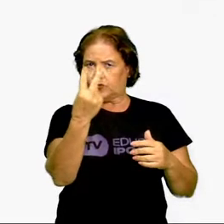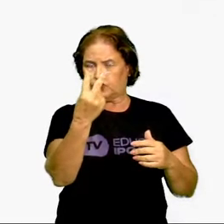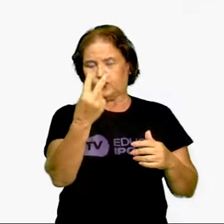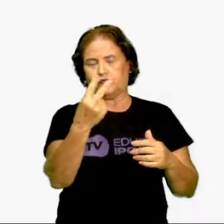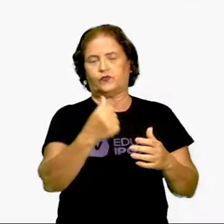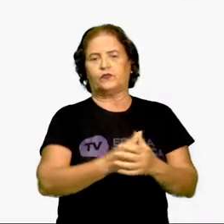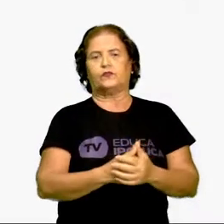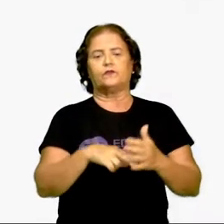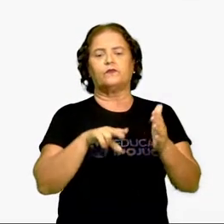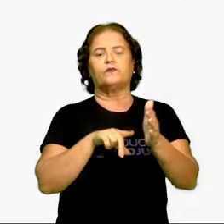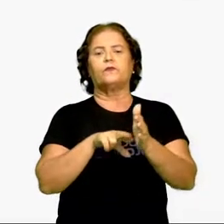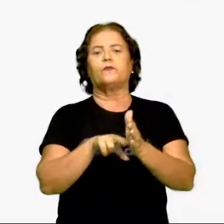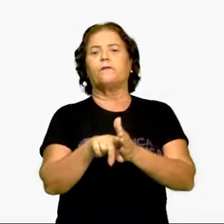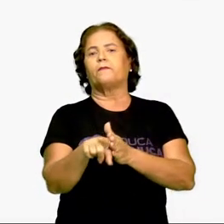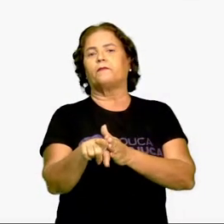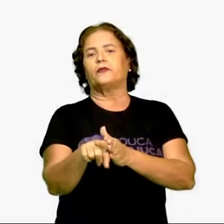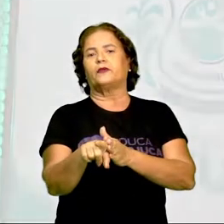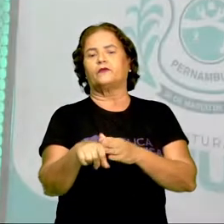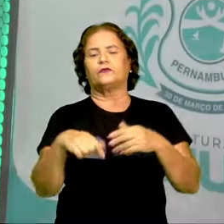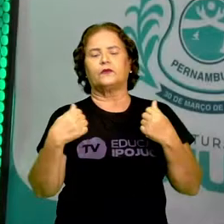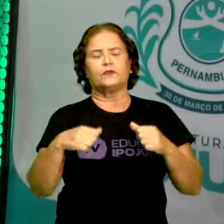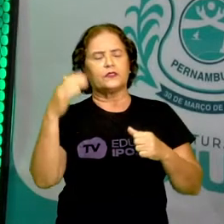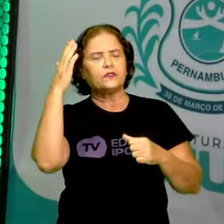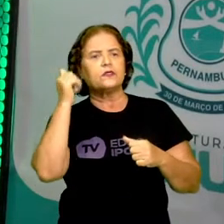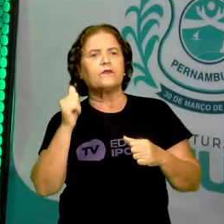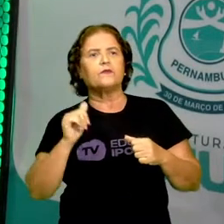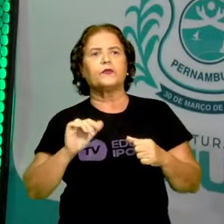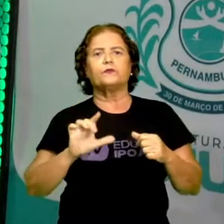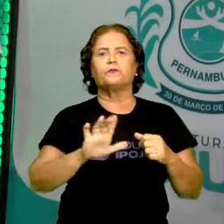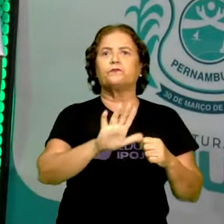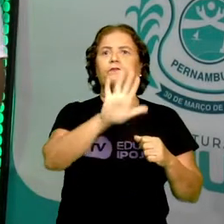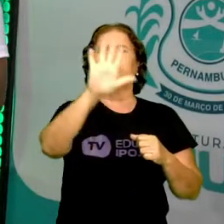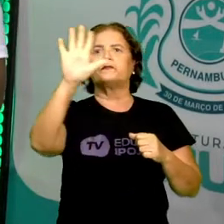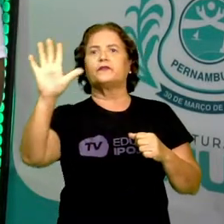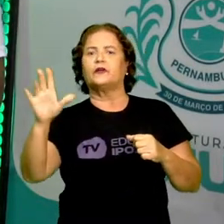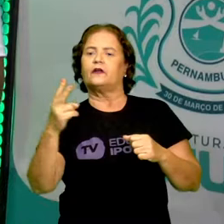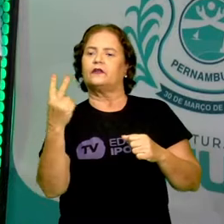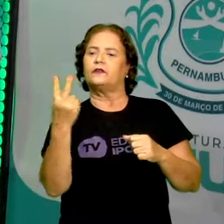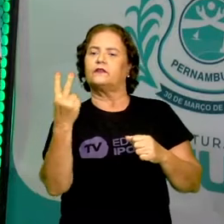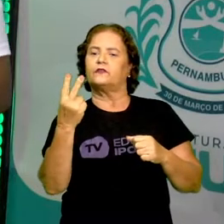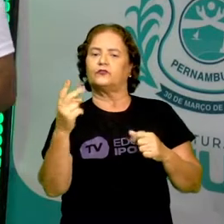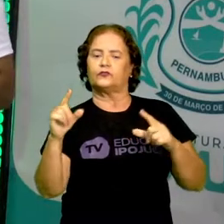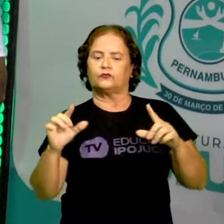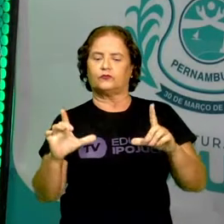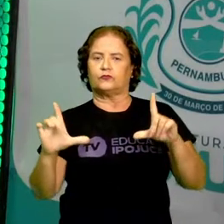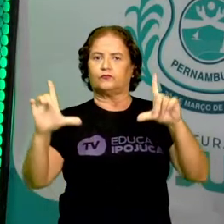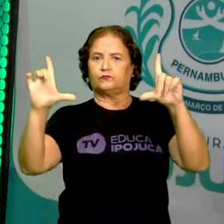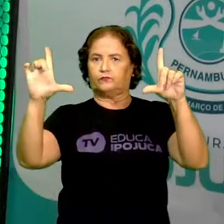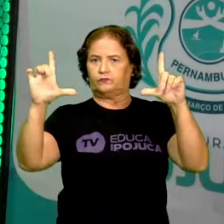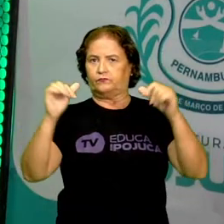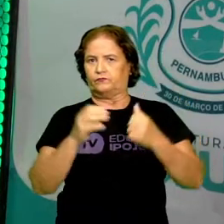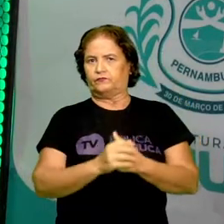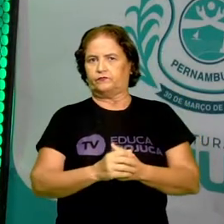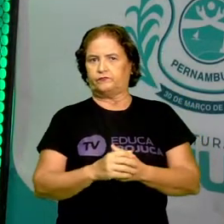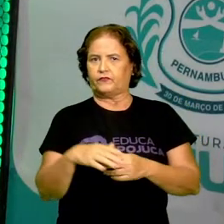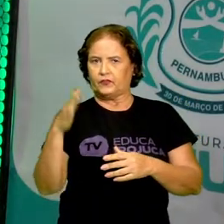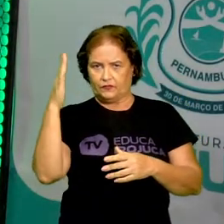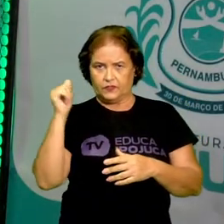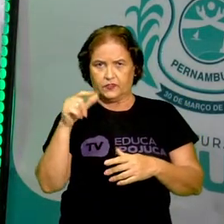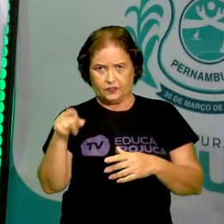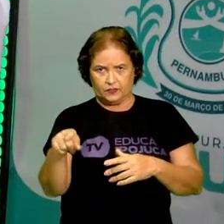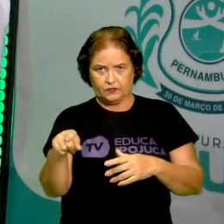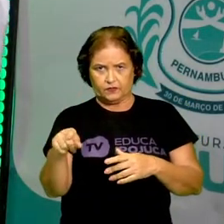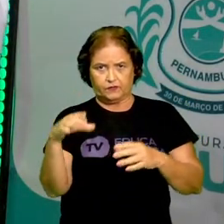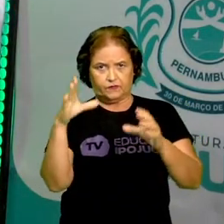a área das duas paredes. Você sabe calcular área? É isso que nós vamos aprender.